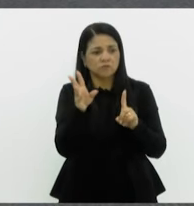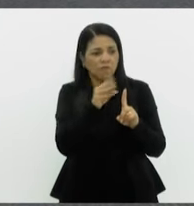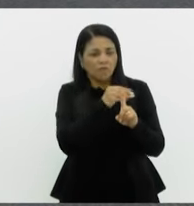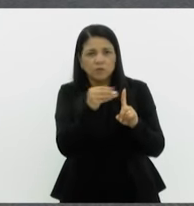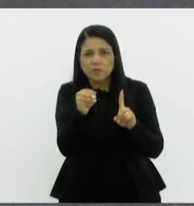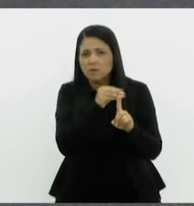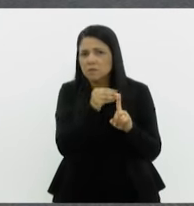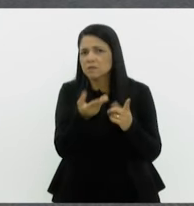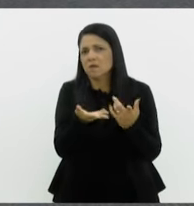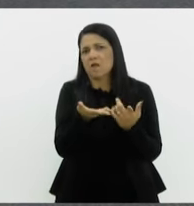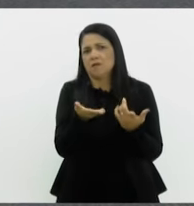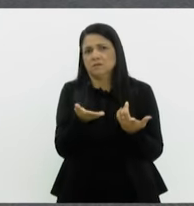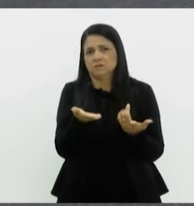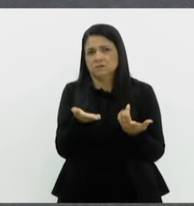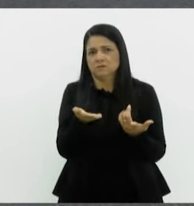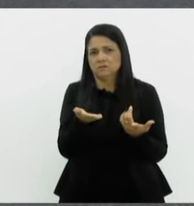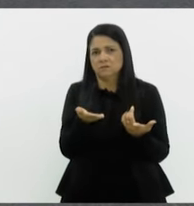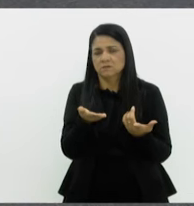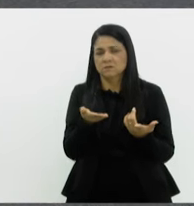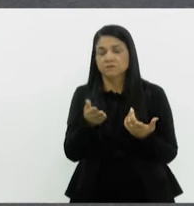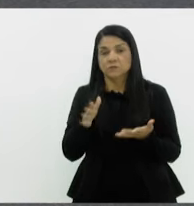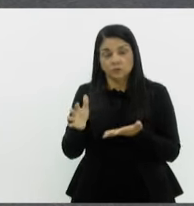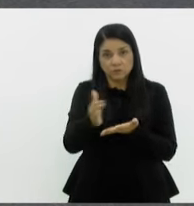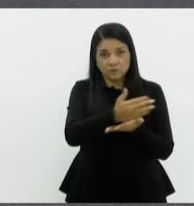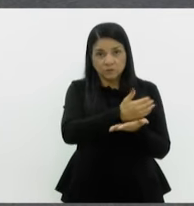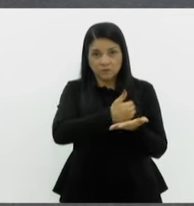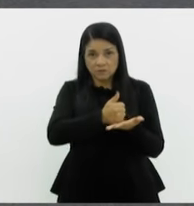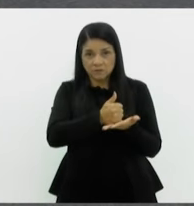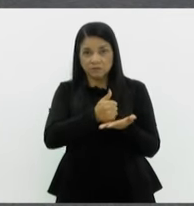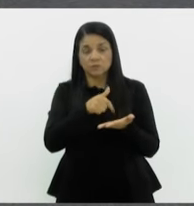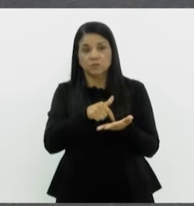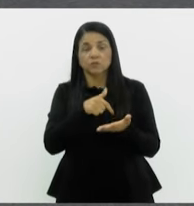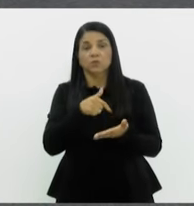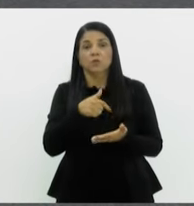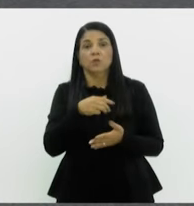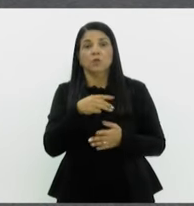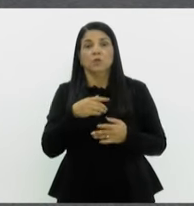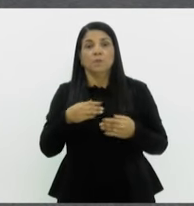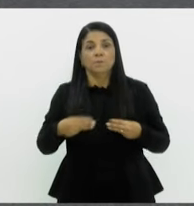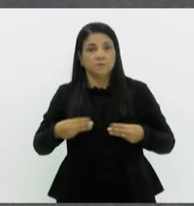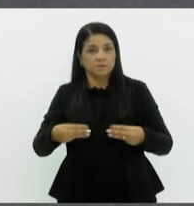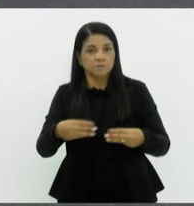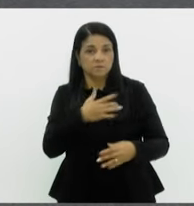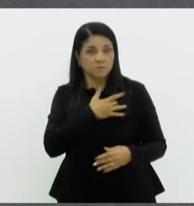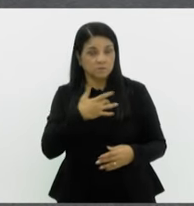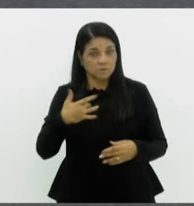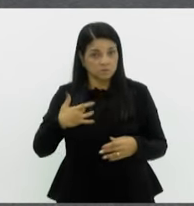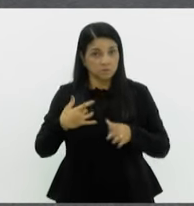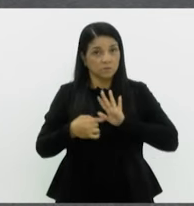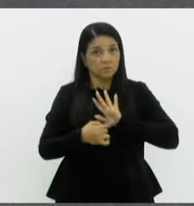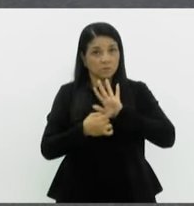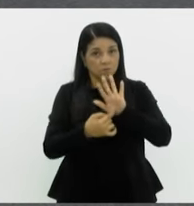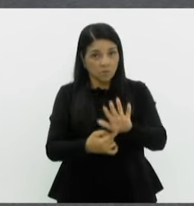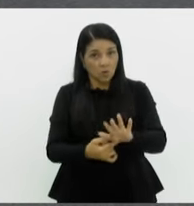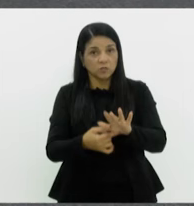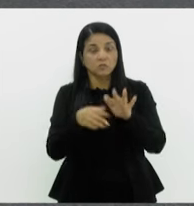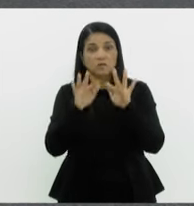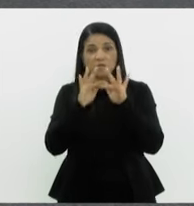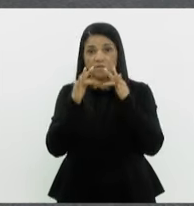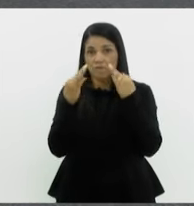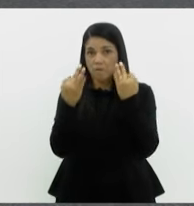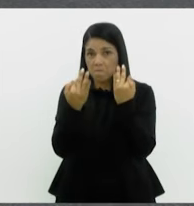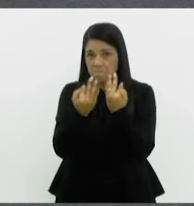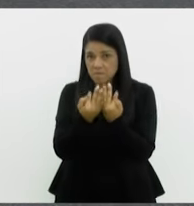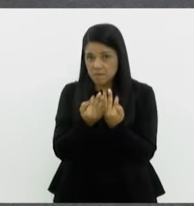pensar também, que os dados do Ministério da Saúde apontam que os familiares, ou